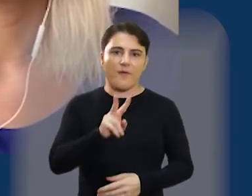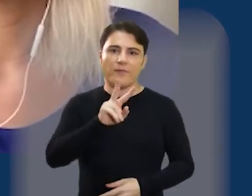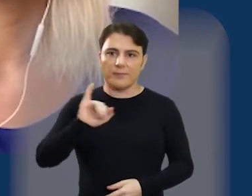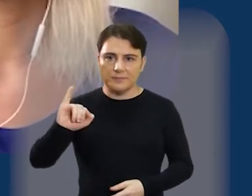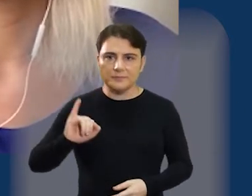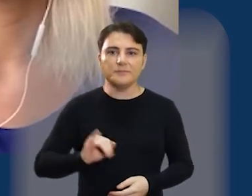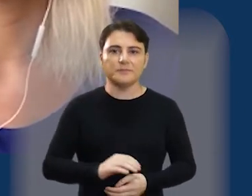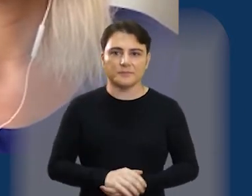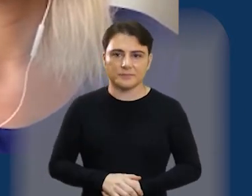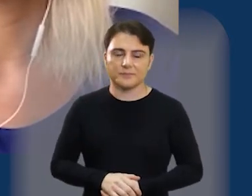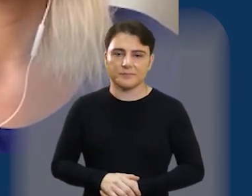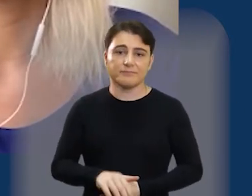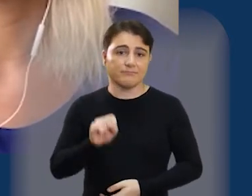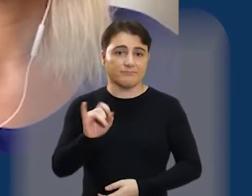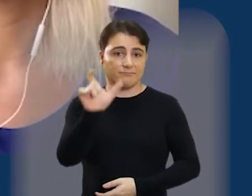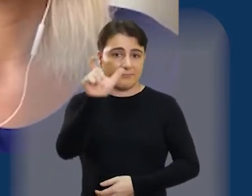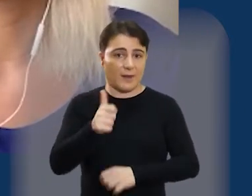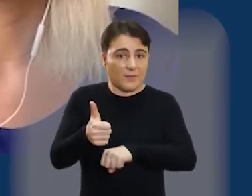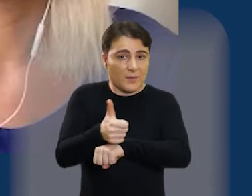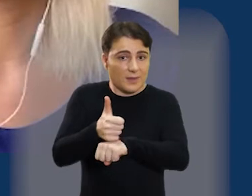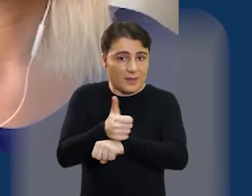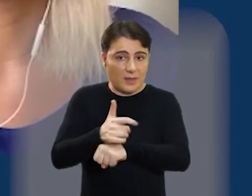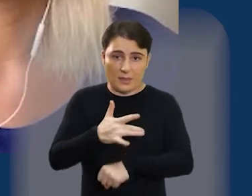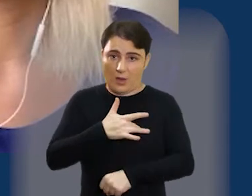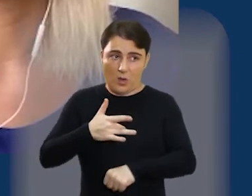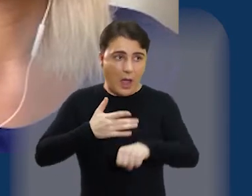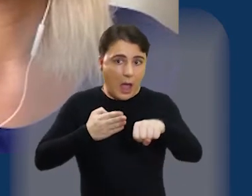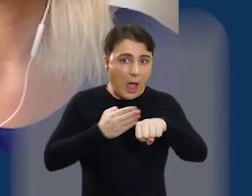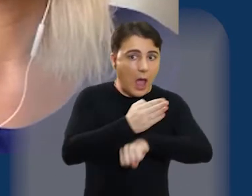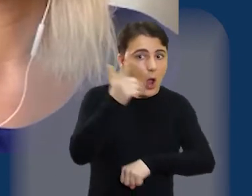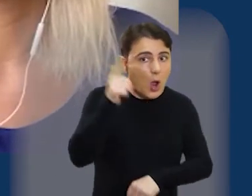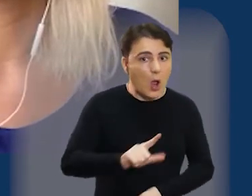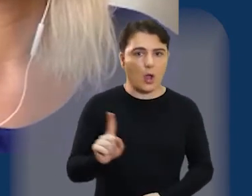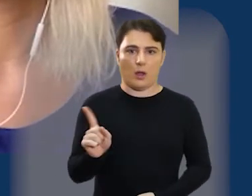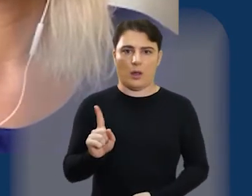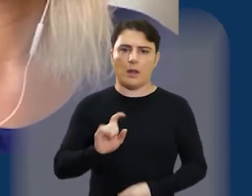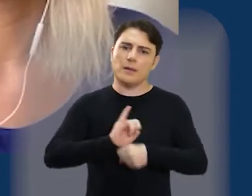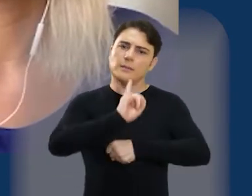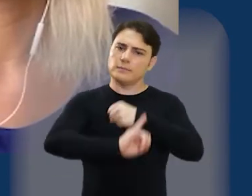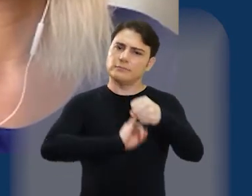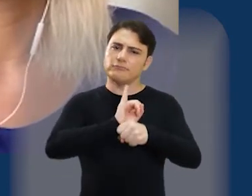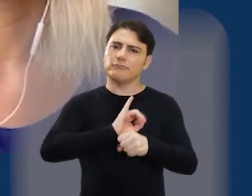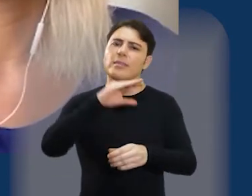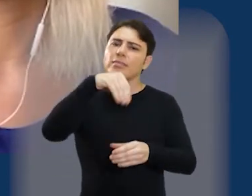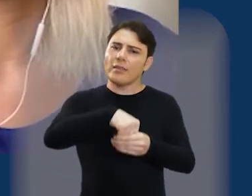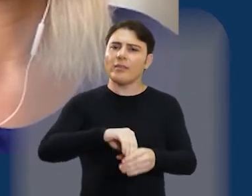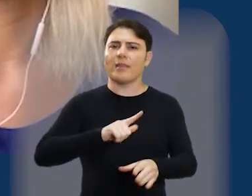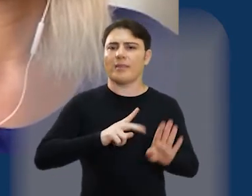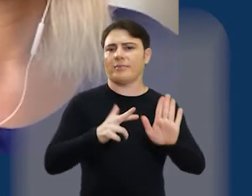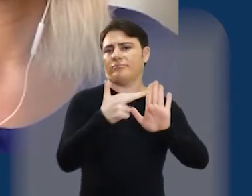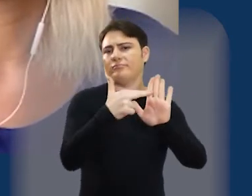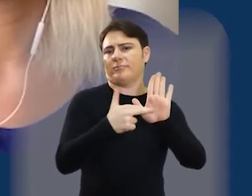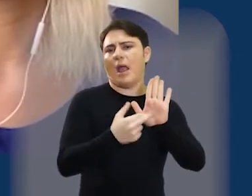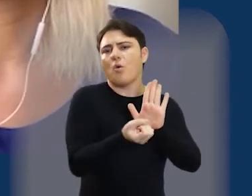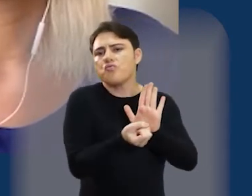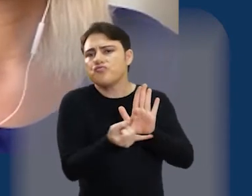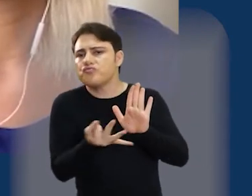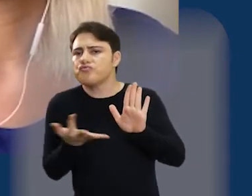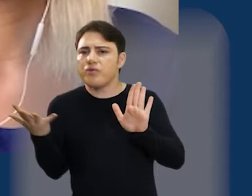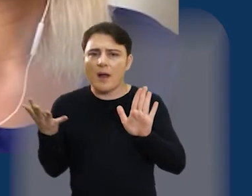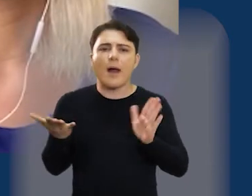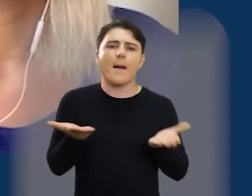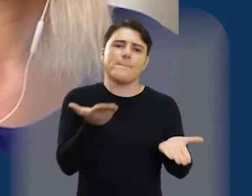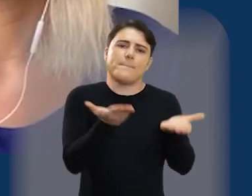ser monitorada por um profissional de saúde, evidentemente que existem muitas e muitas dietas em